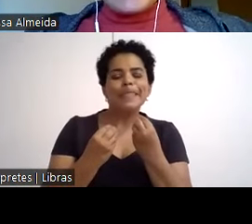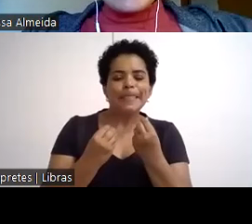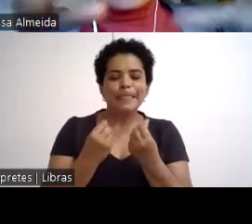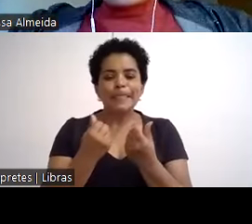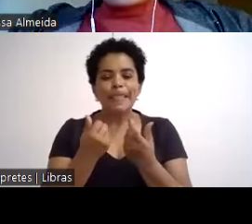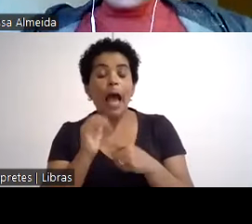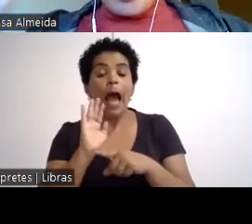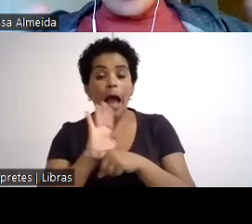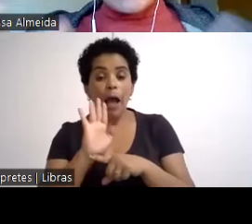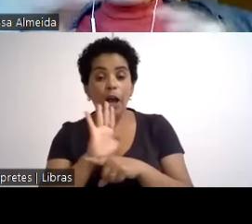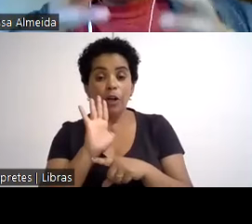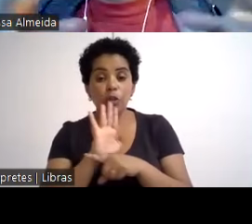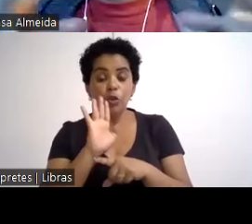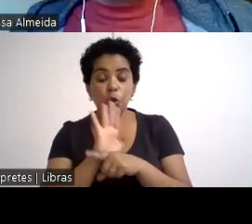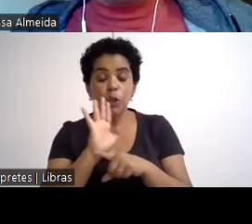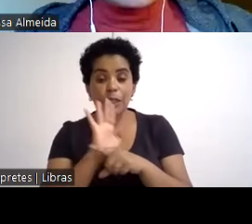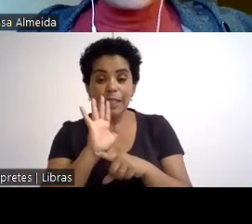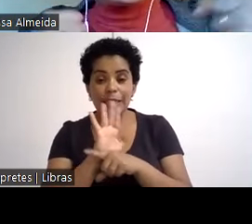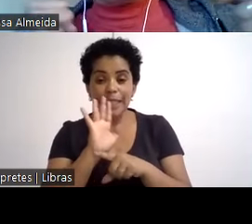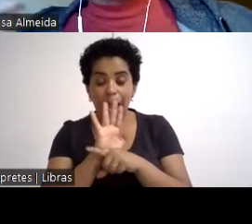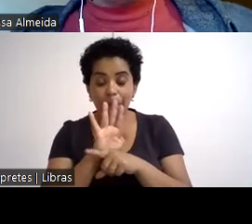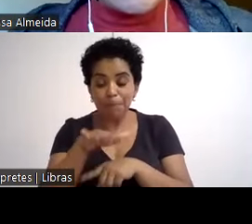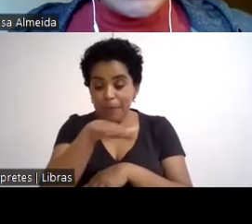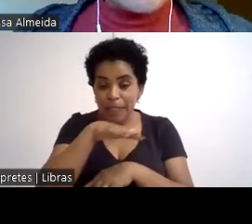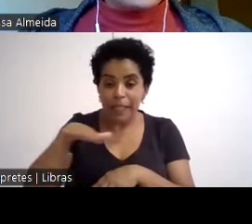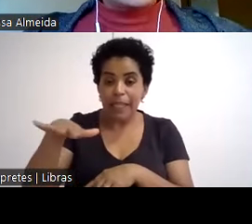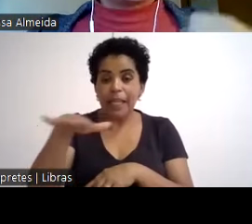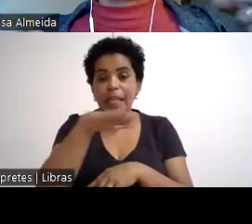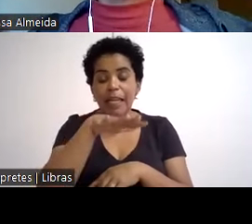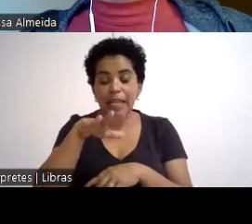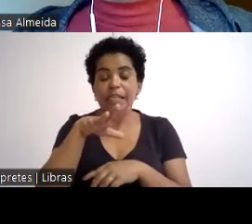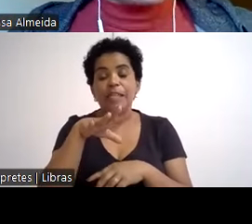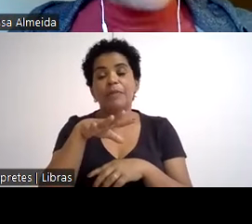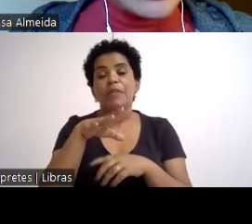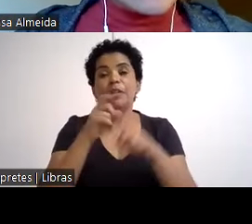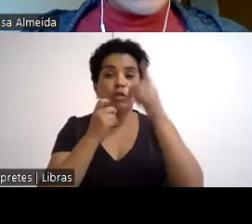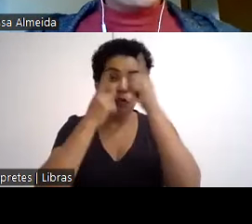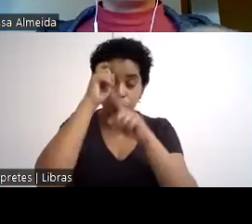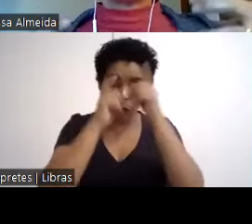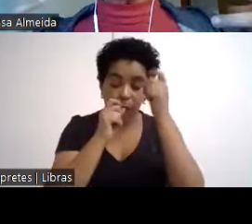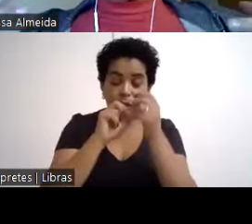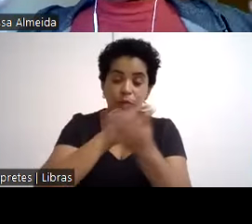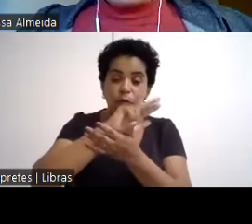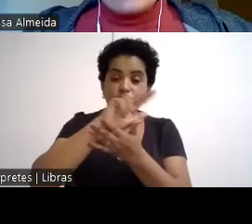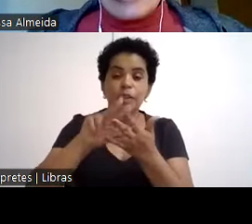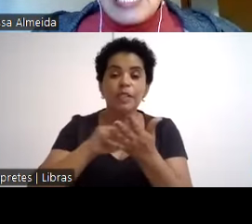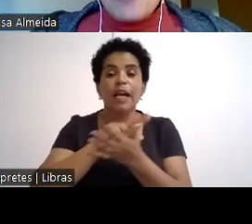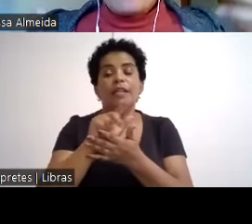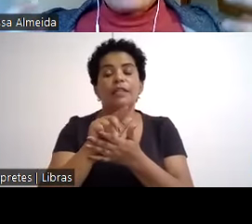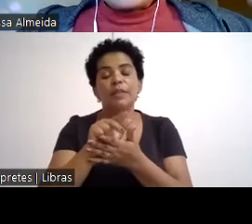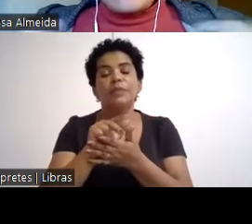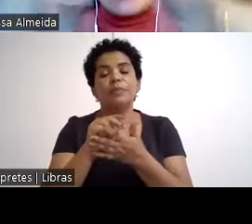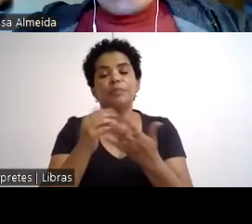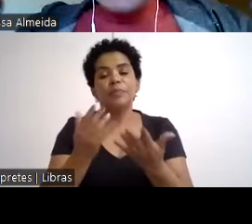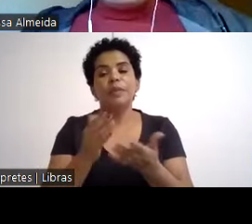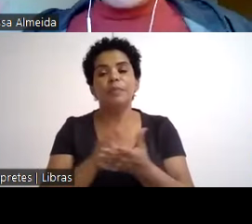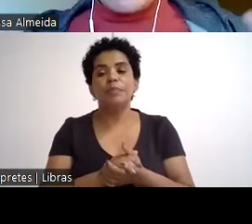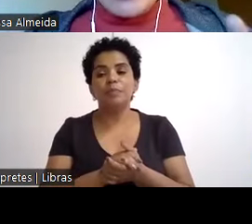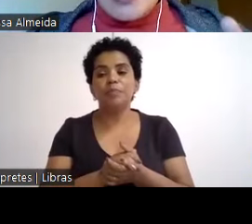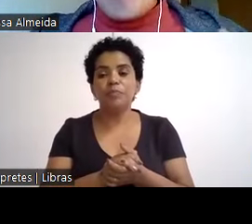fazer esse ecossistema, essa atmosfera, esse setor cultural diversificado, esses territórios criativos organizados, né,